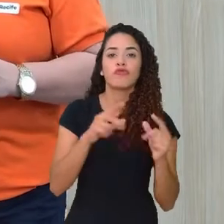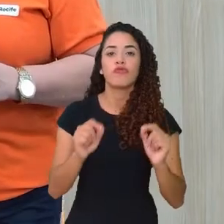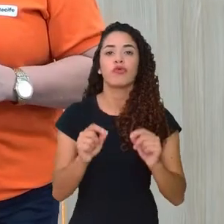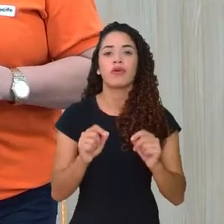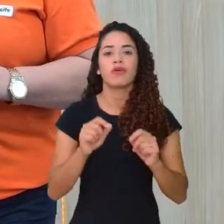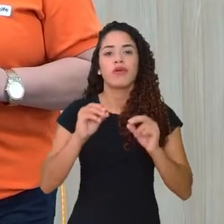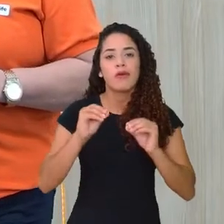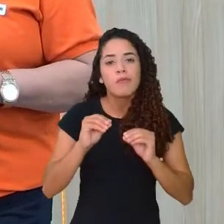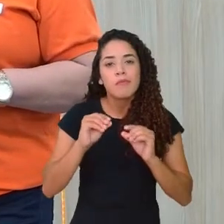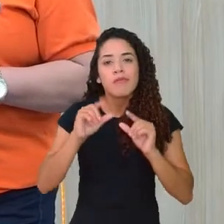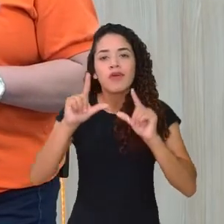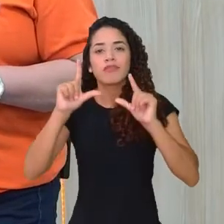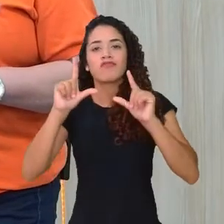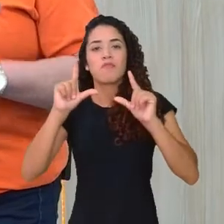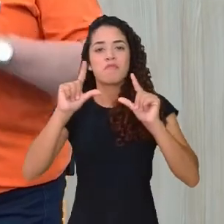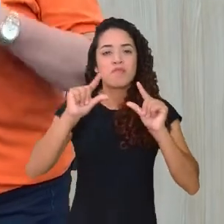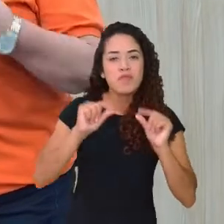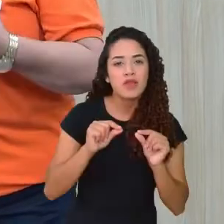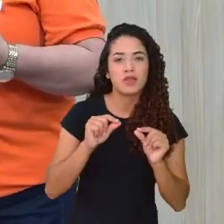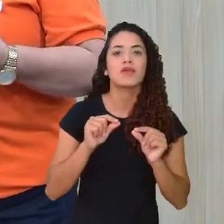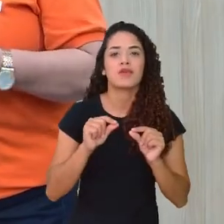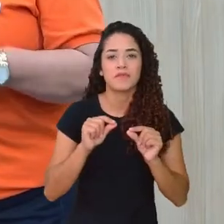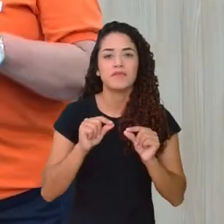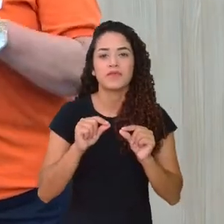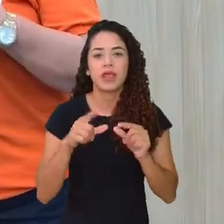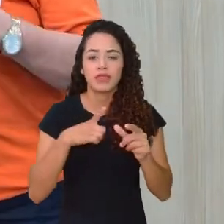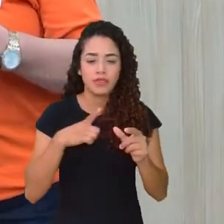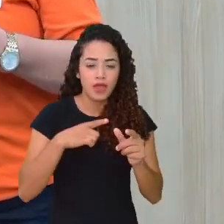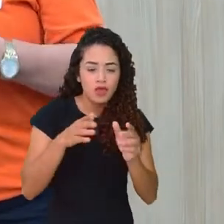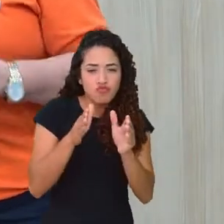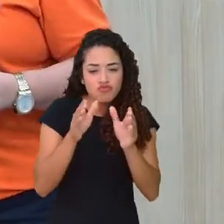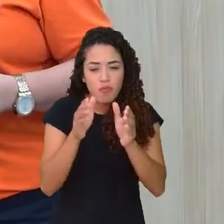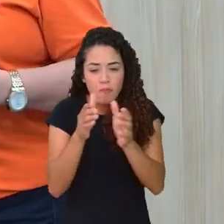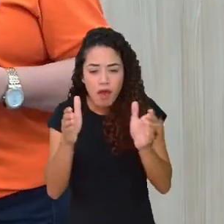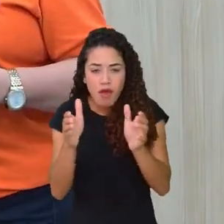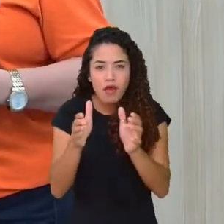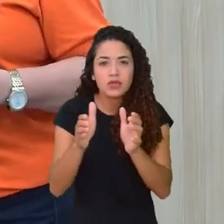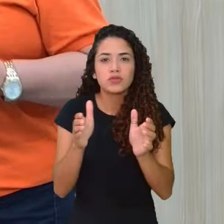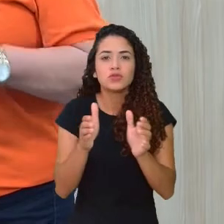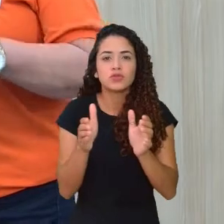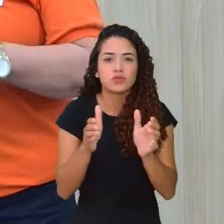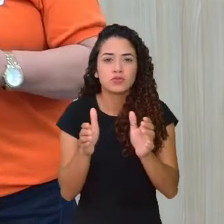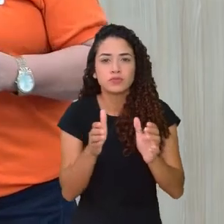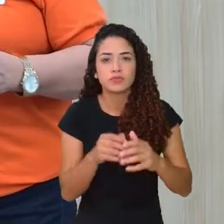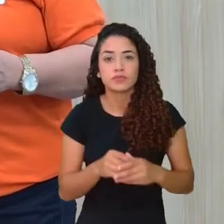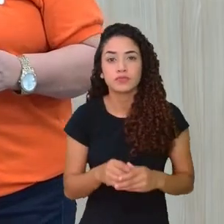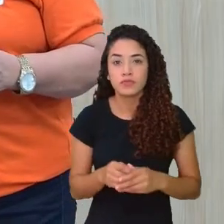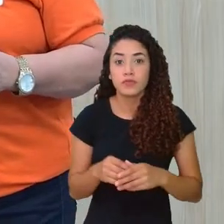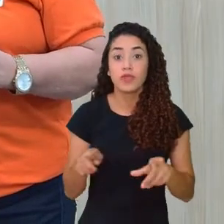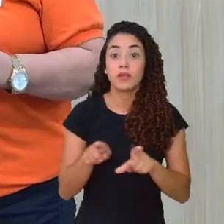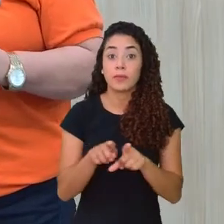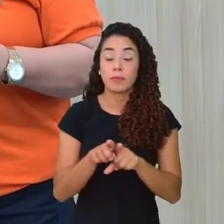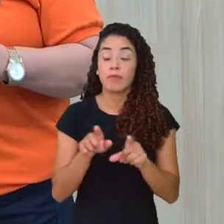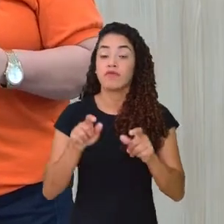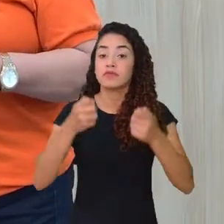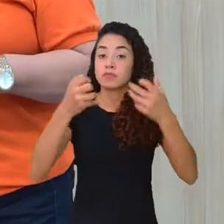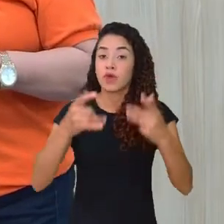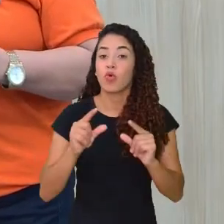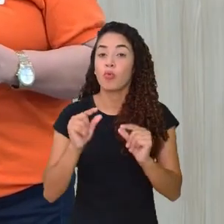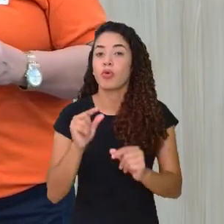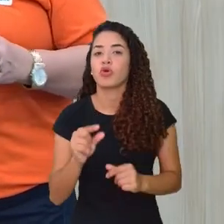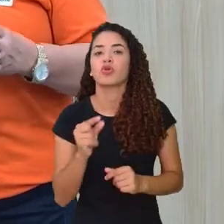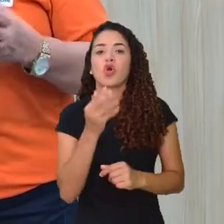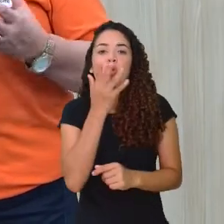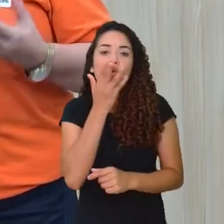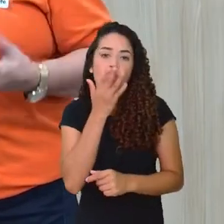esse espaço aí da pupila, vai ajudar, é como se fosse muscular. Vamos falar também das cores, porque a cor dos